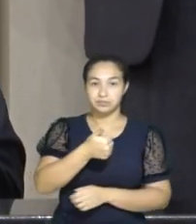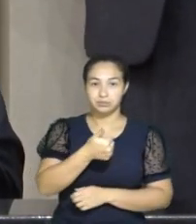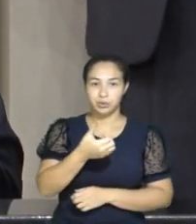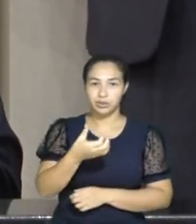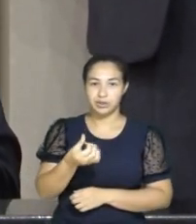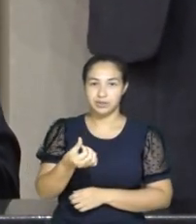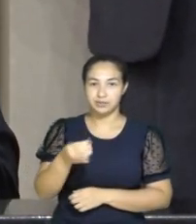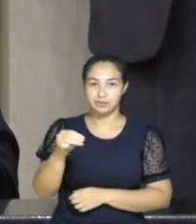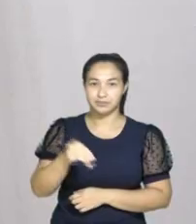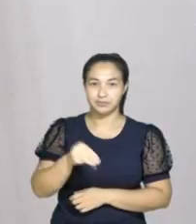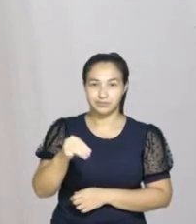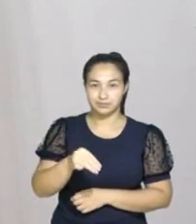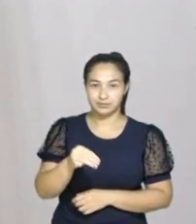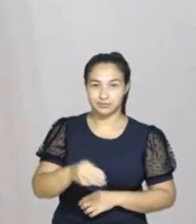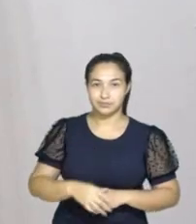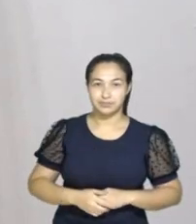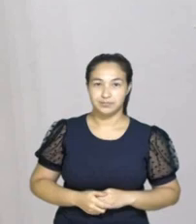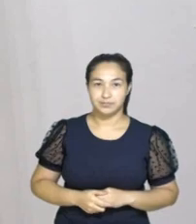minutos